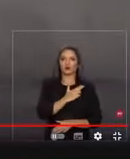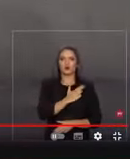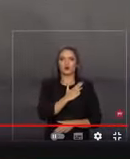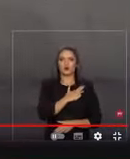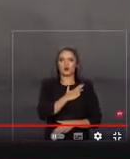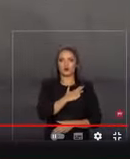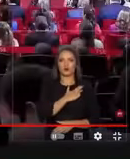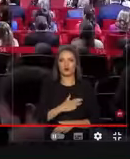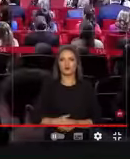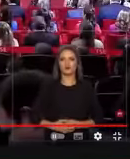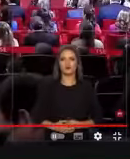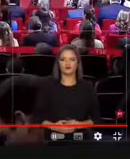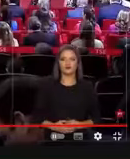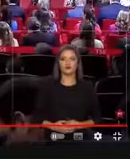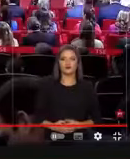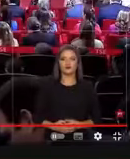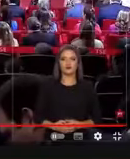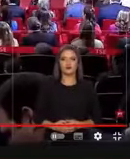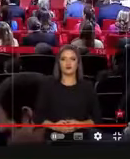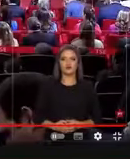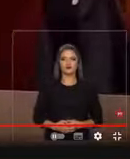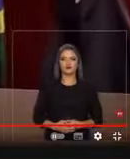Silva.